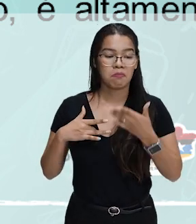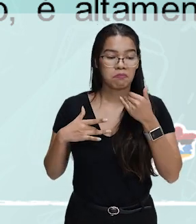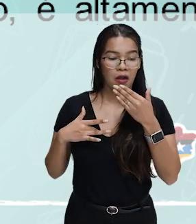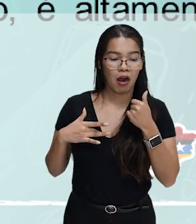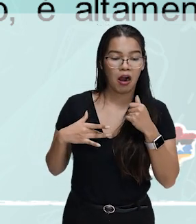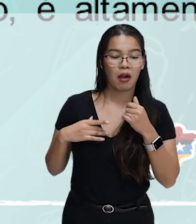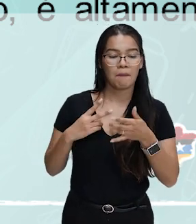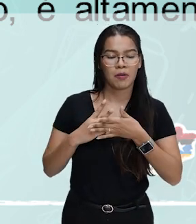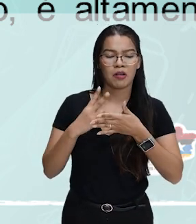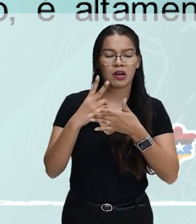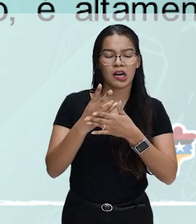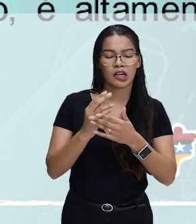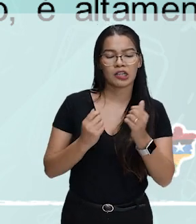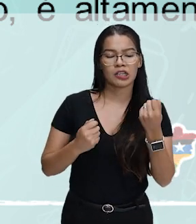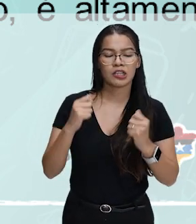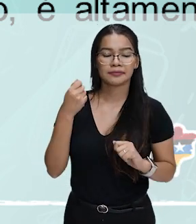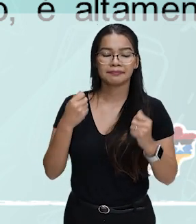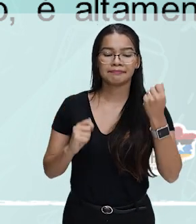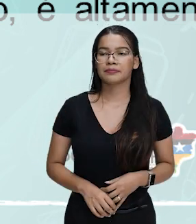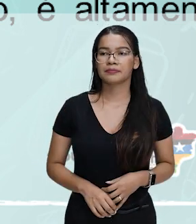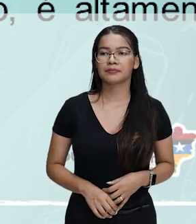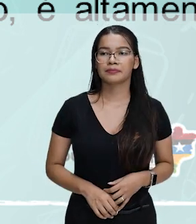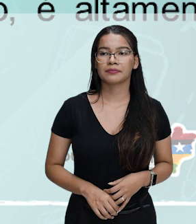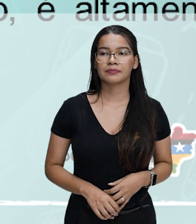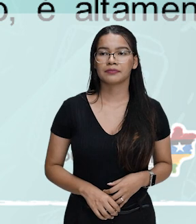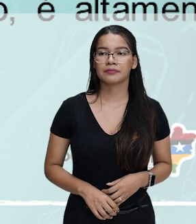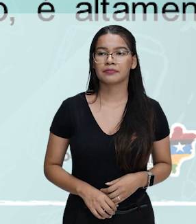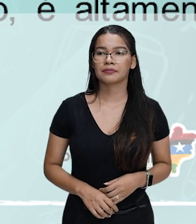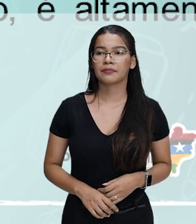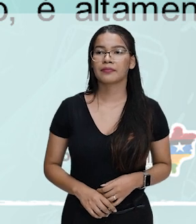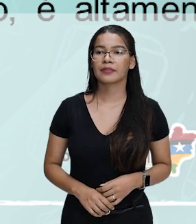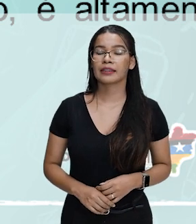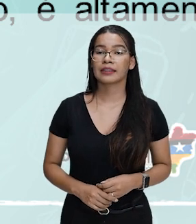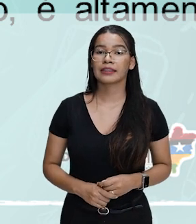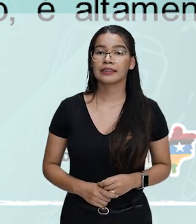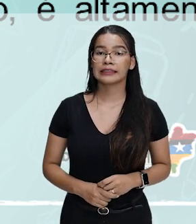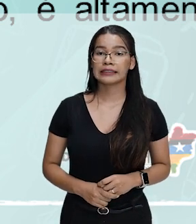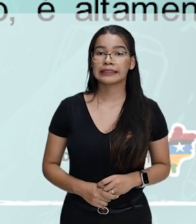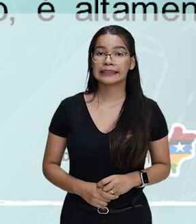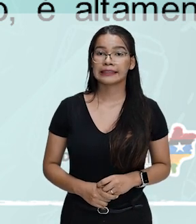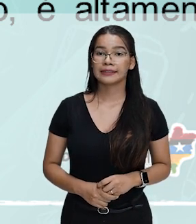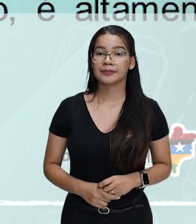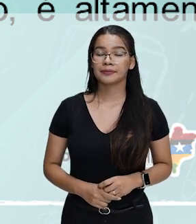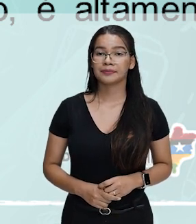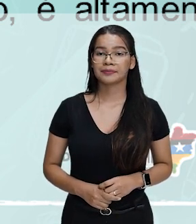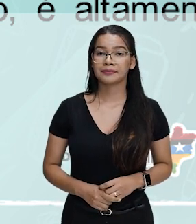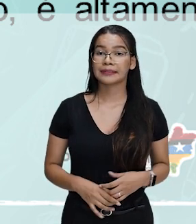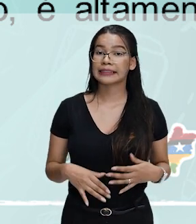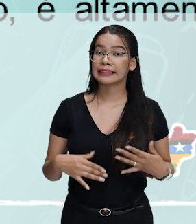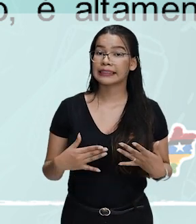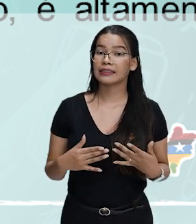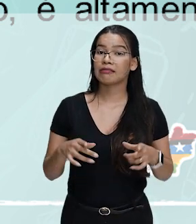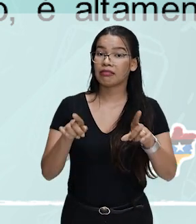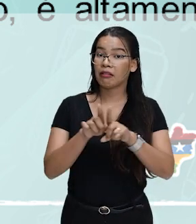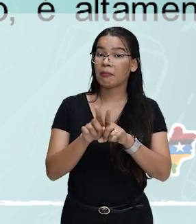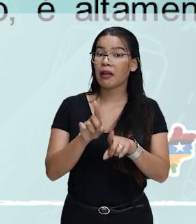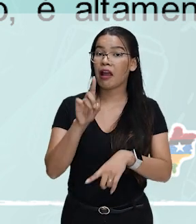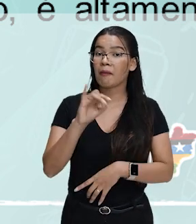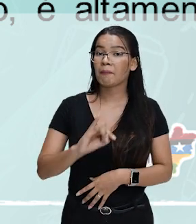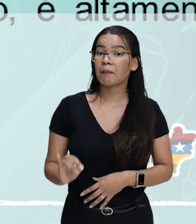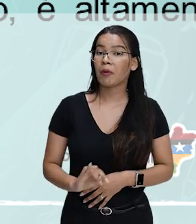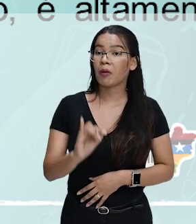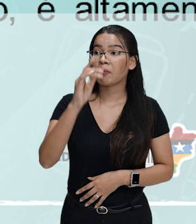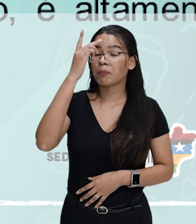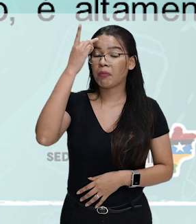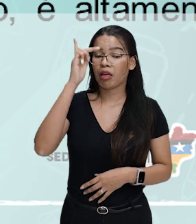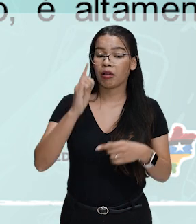física regularmente, já reduz por si só as chances de desenvolver vários problemas. Além disso, é importante para